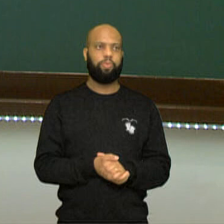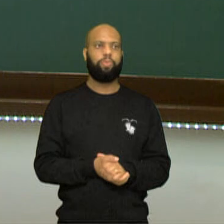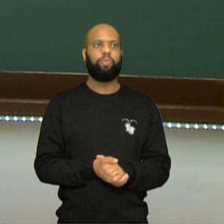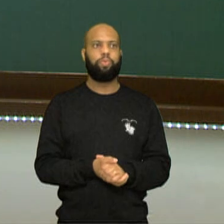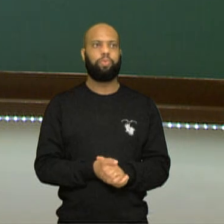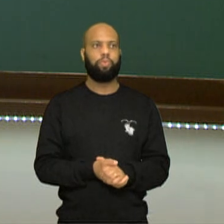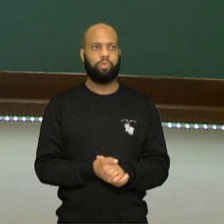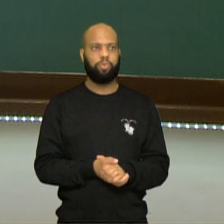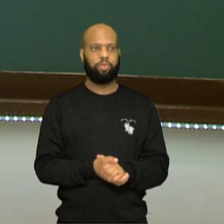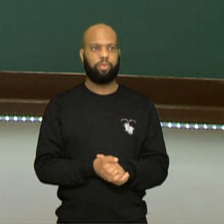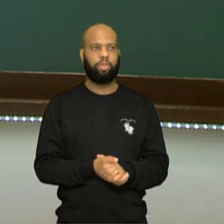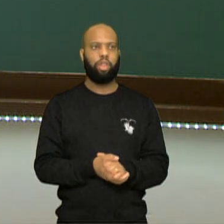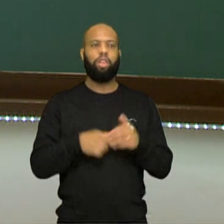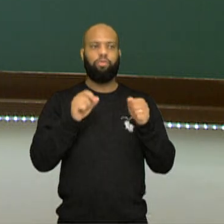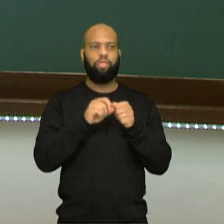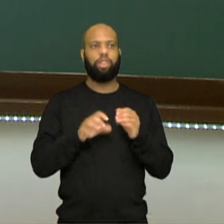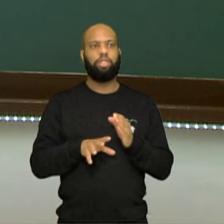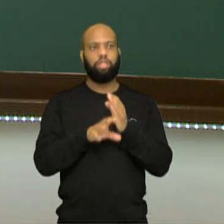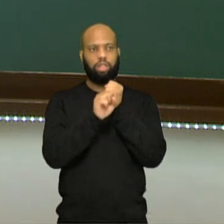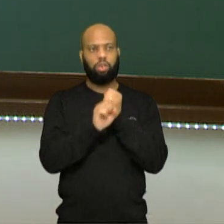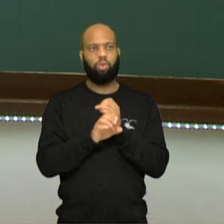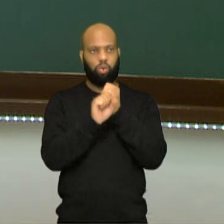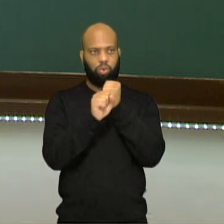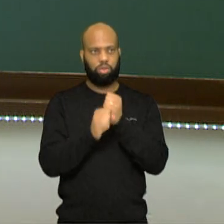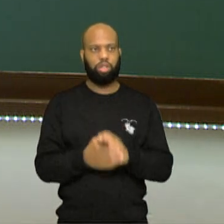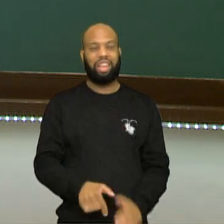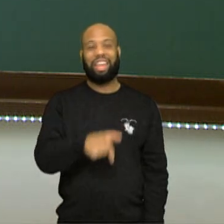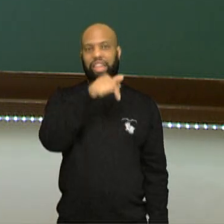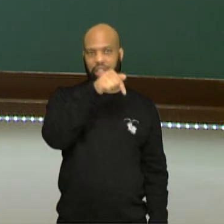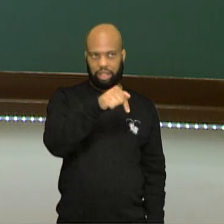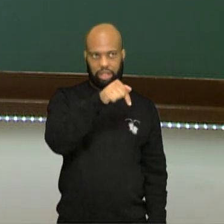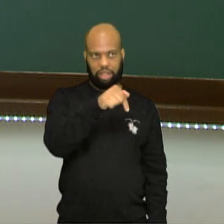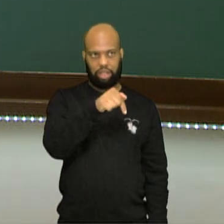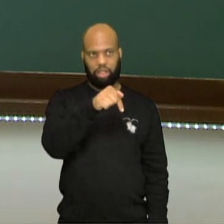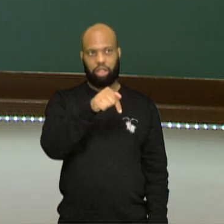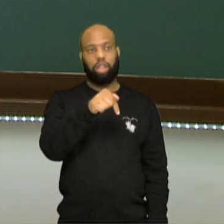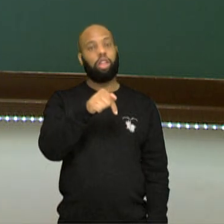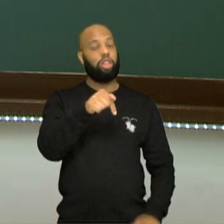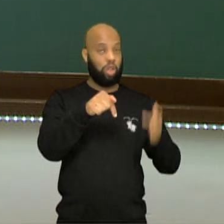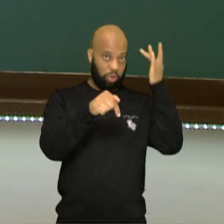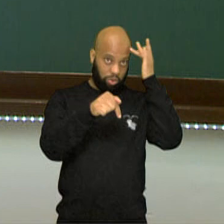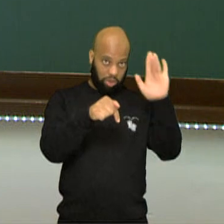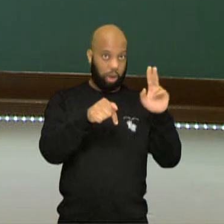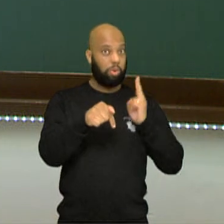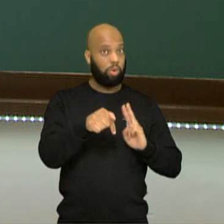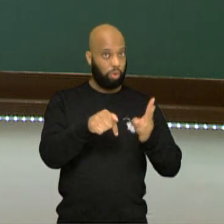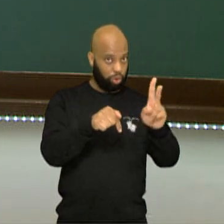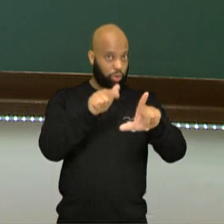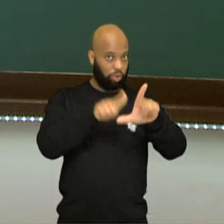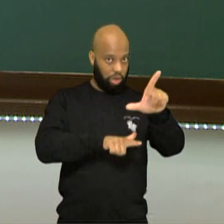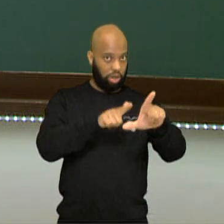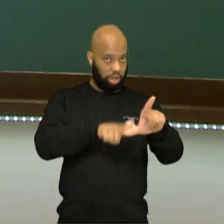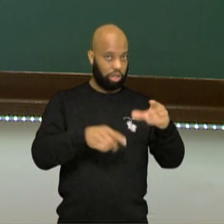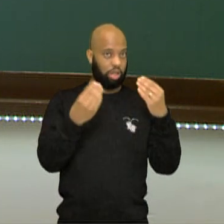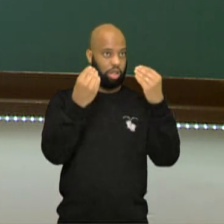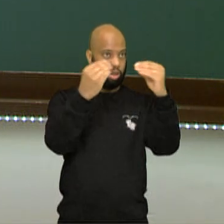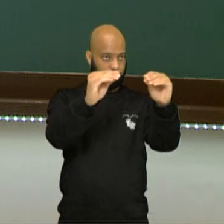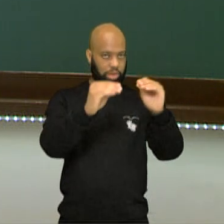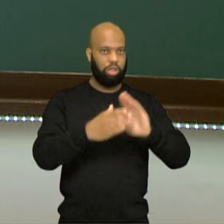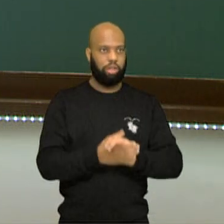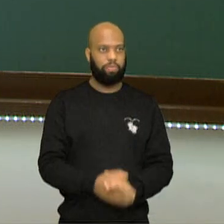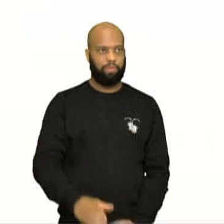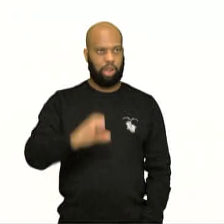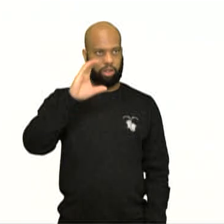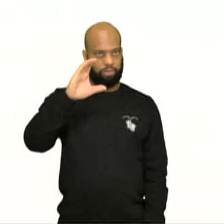Então, fazendo a mesma coisa aqui, a carga máxima vai ser C vezes U, né? Carga máxima vai